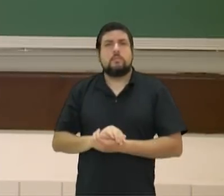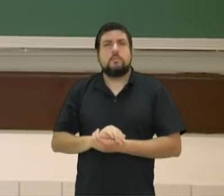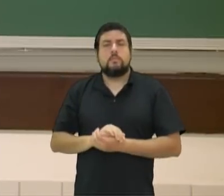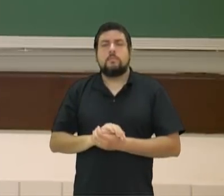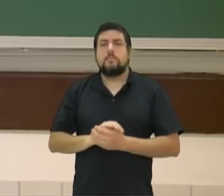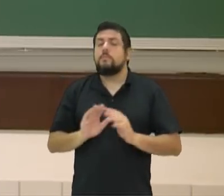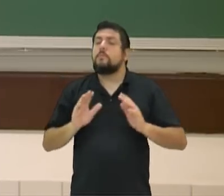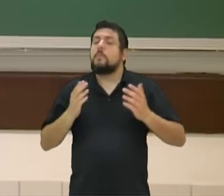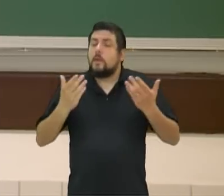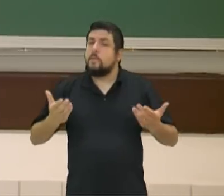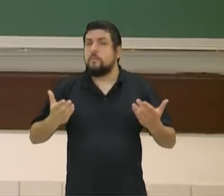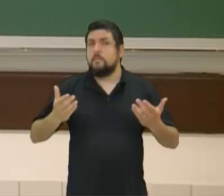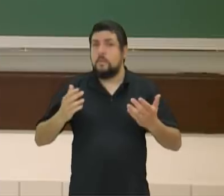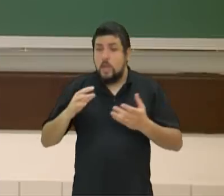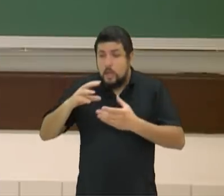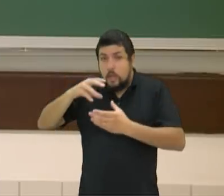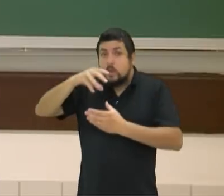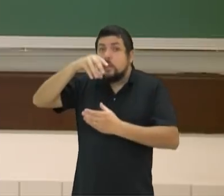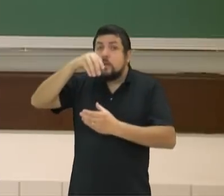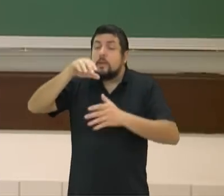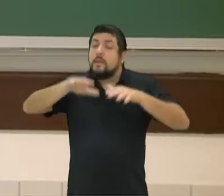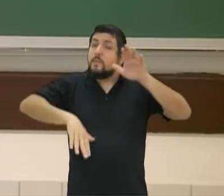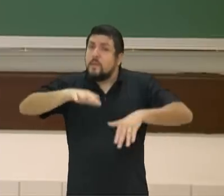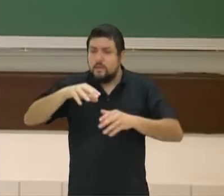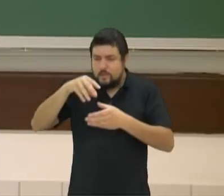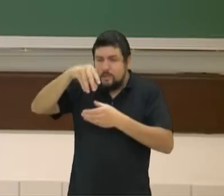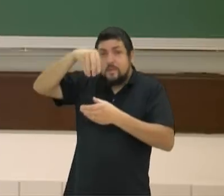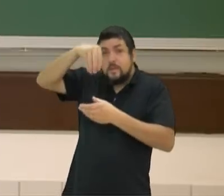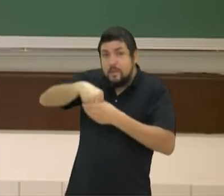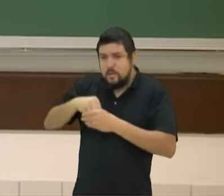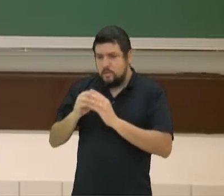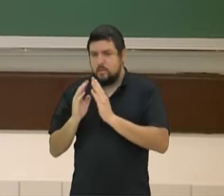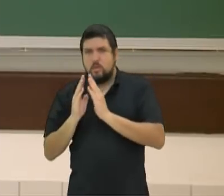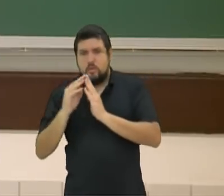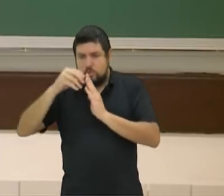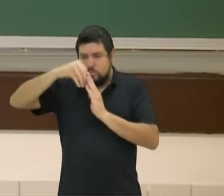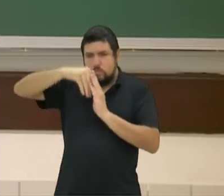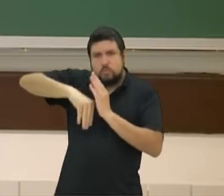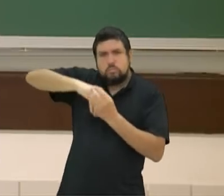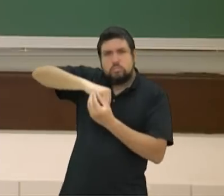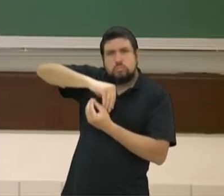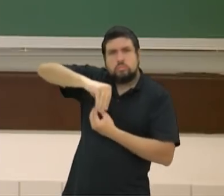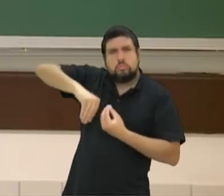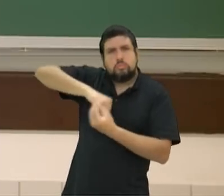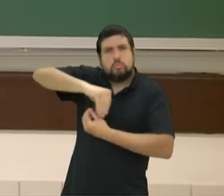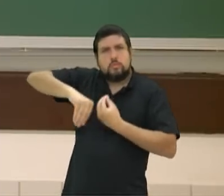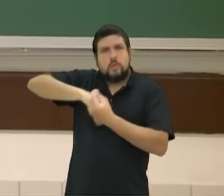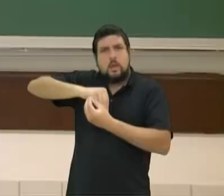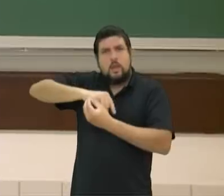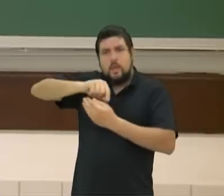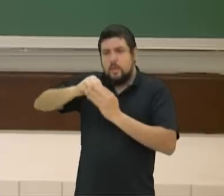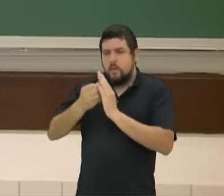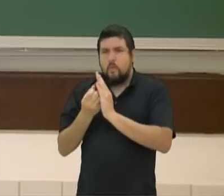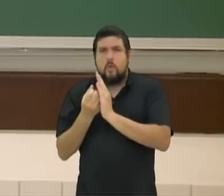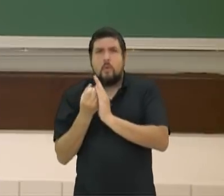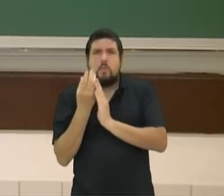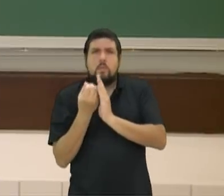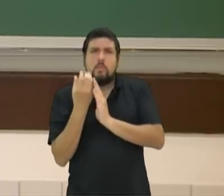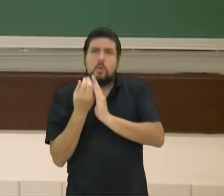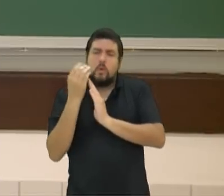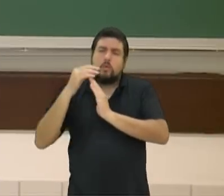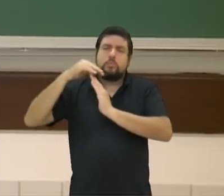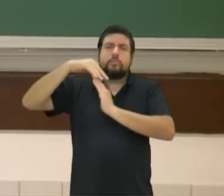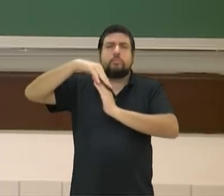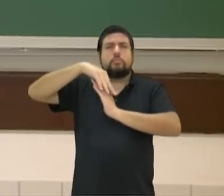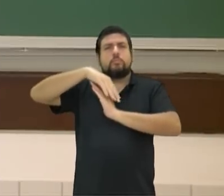misturado com o magma, a lava vai sair de cores diferentes e vai dar origem a rochas diferentes. Isso é bem interessante, não é